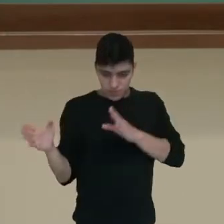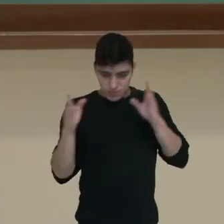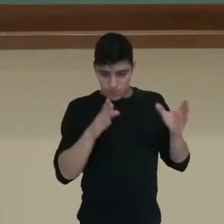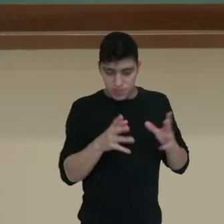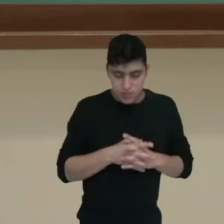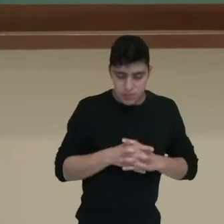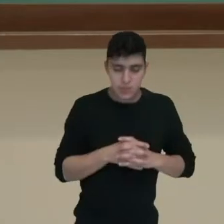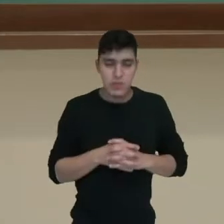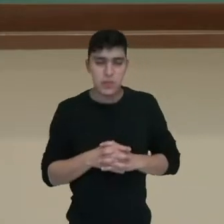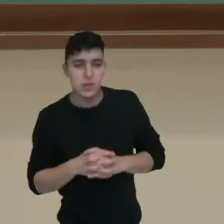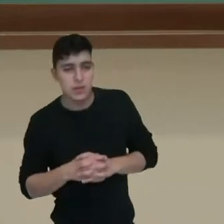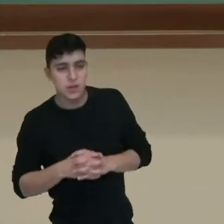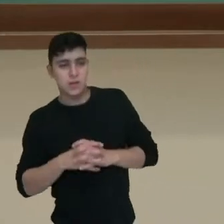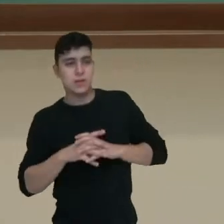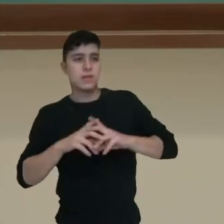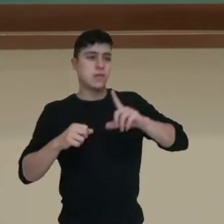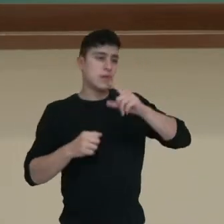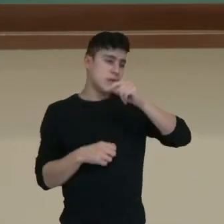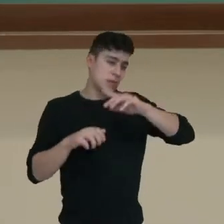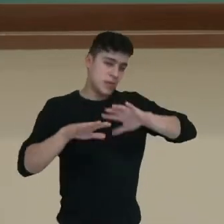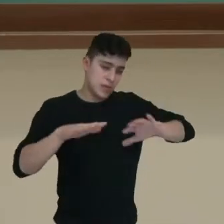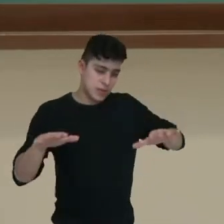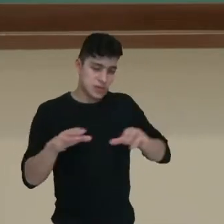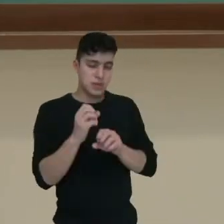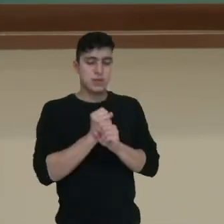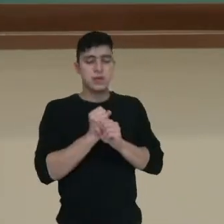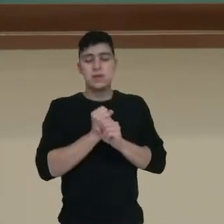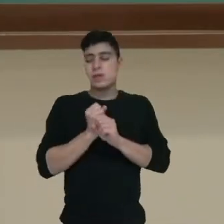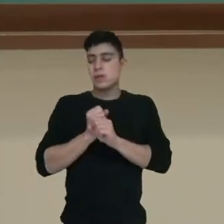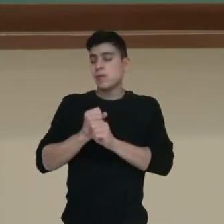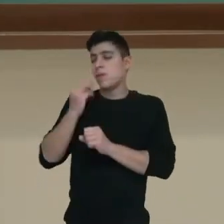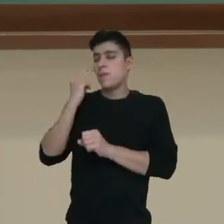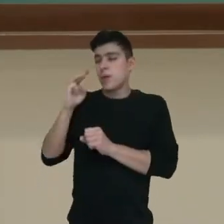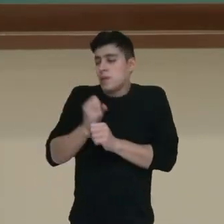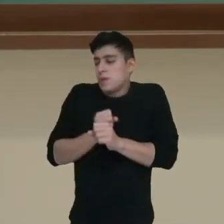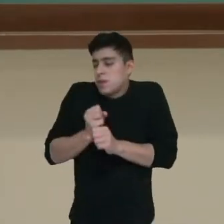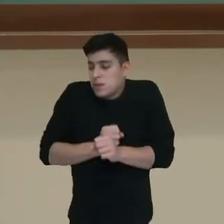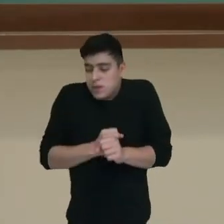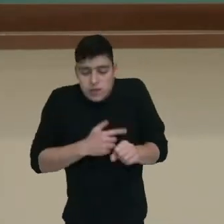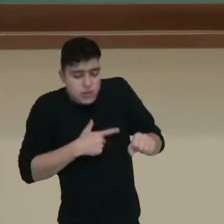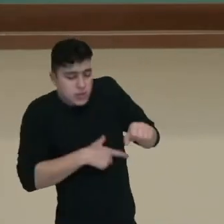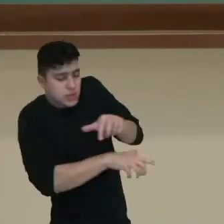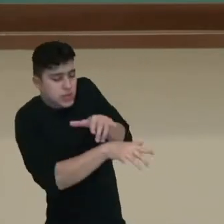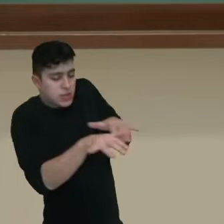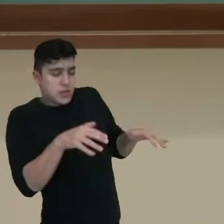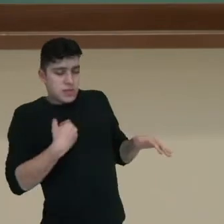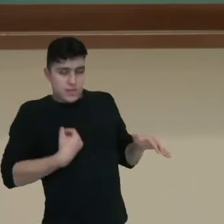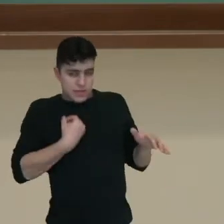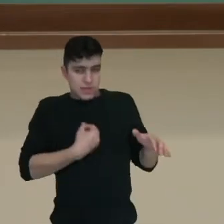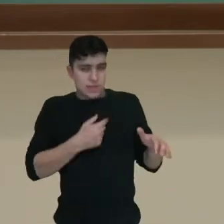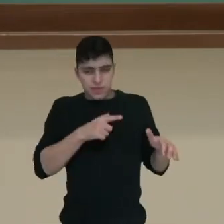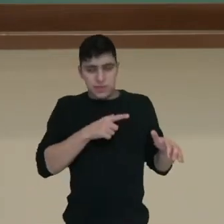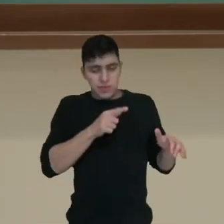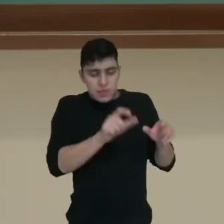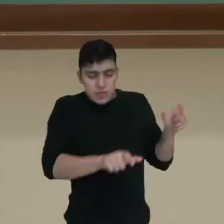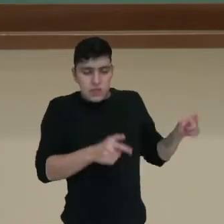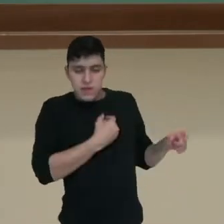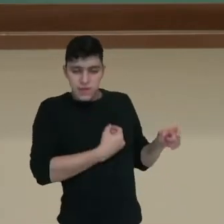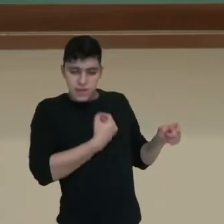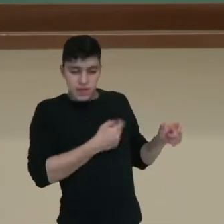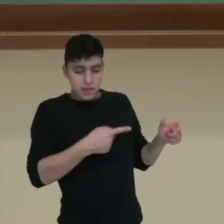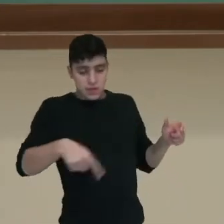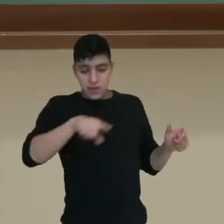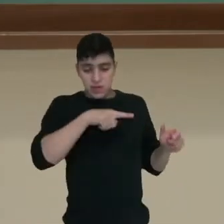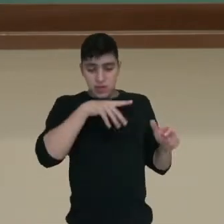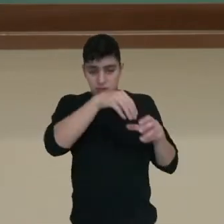passou por bilhões de anos, de existência de vários seres vivos, E alguns seres vivos que inclusive estão